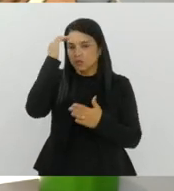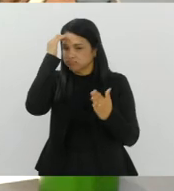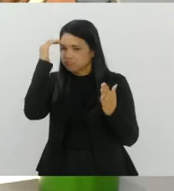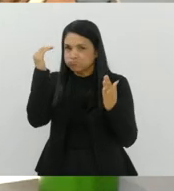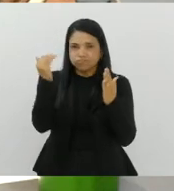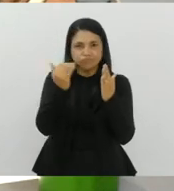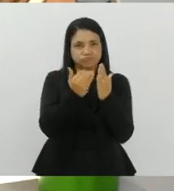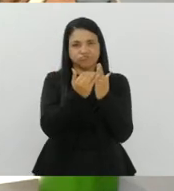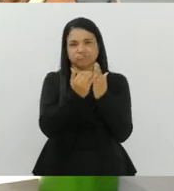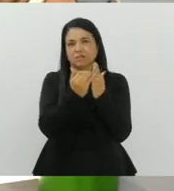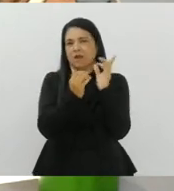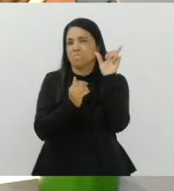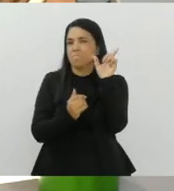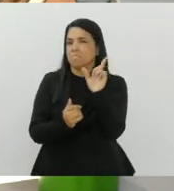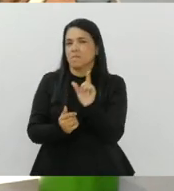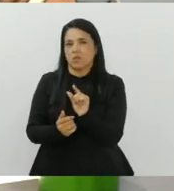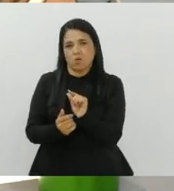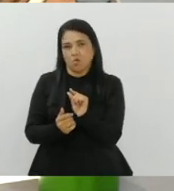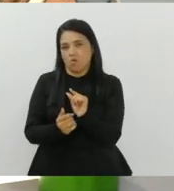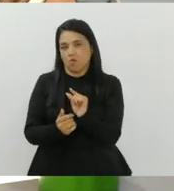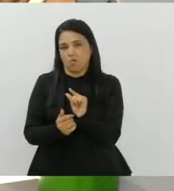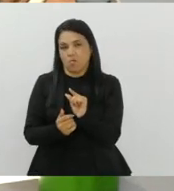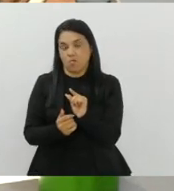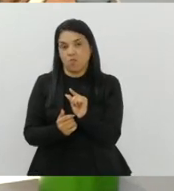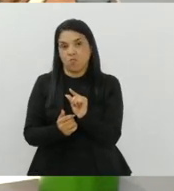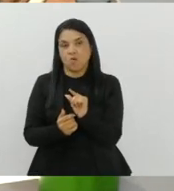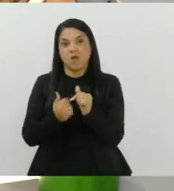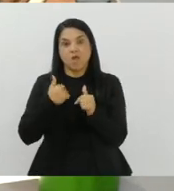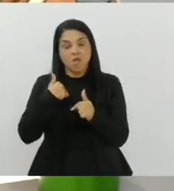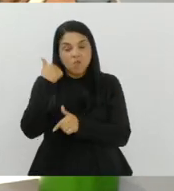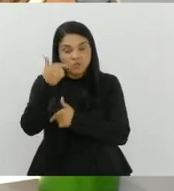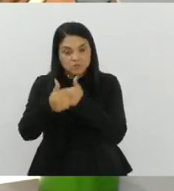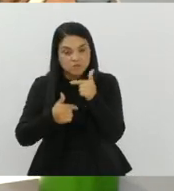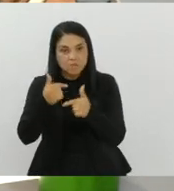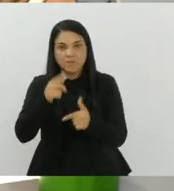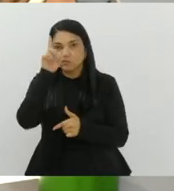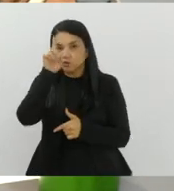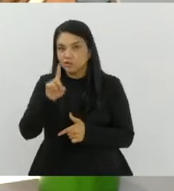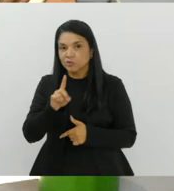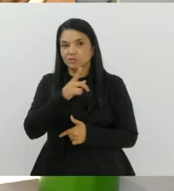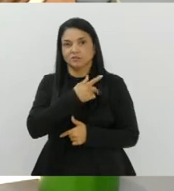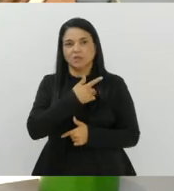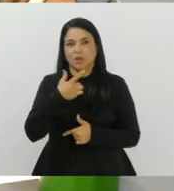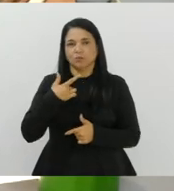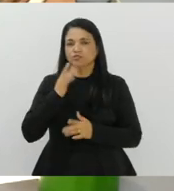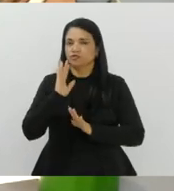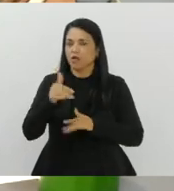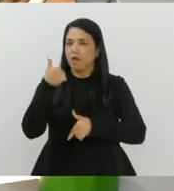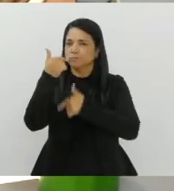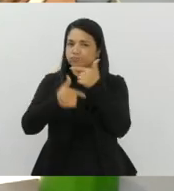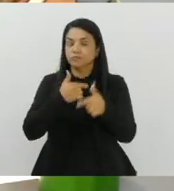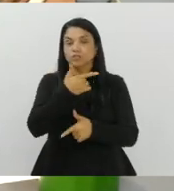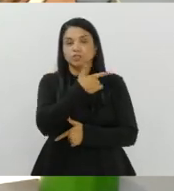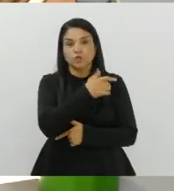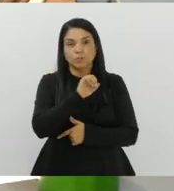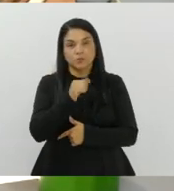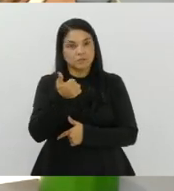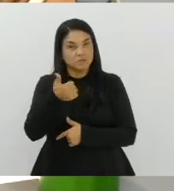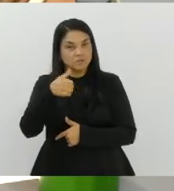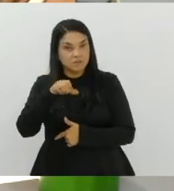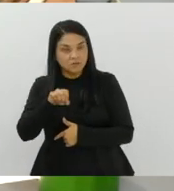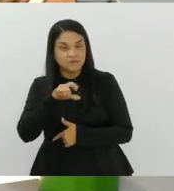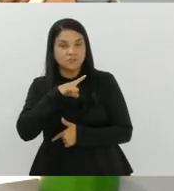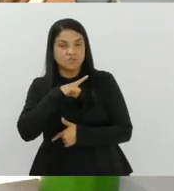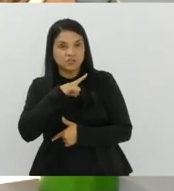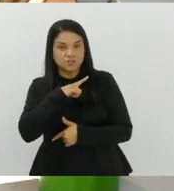menor do que hoje. Muito menor. Eu trabalho com direito da saúde há um tempo. Em 2019, quando a gente